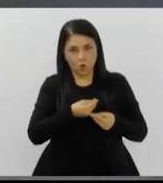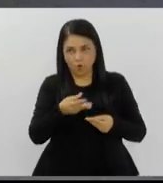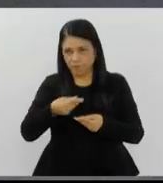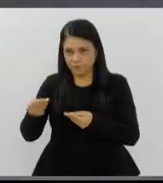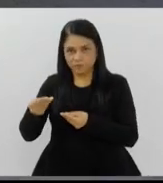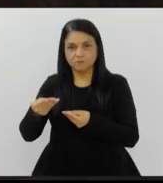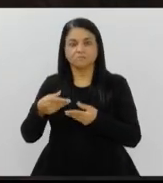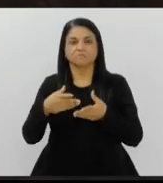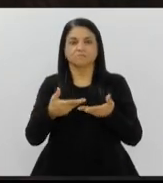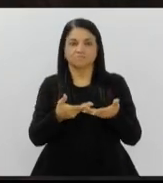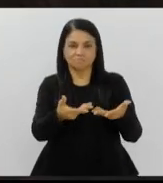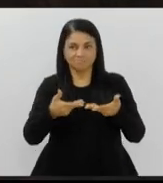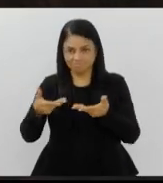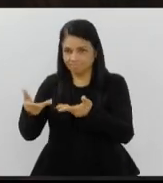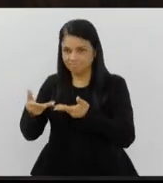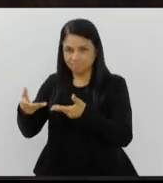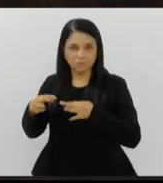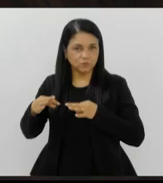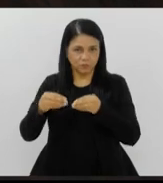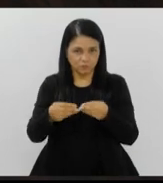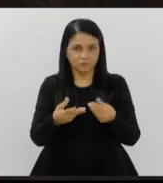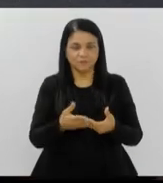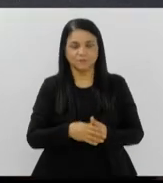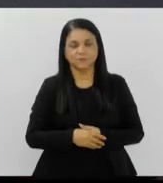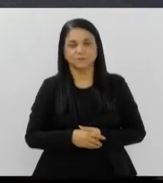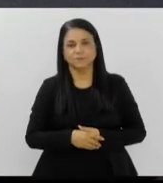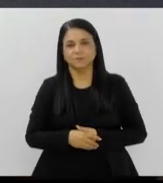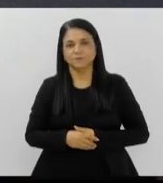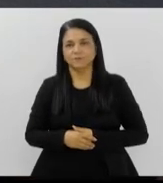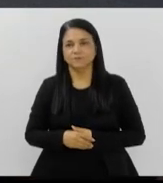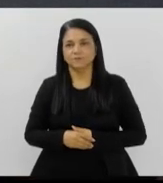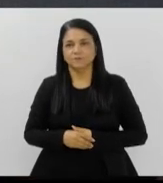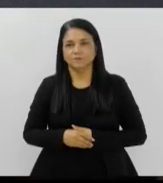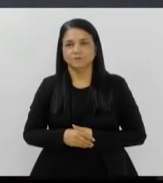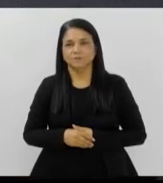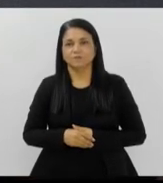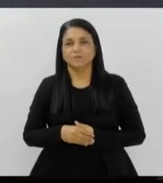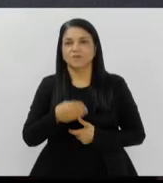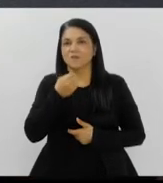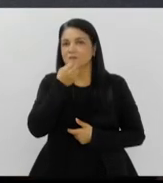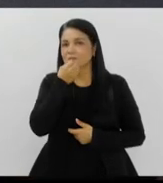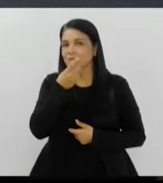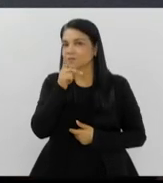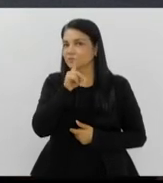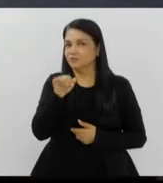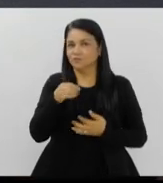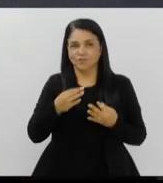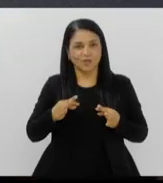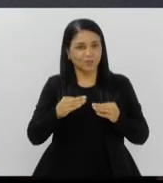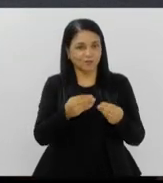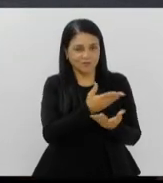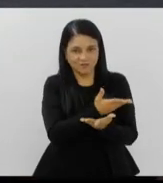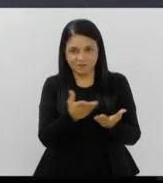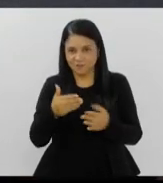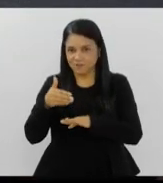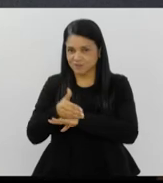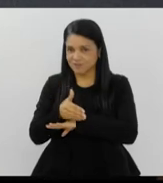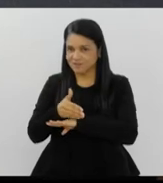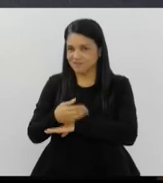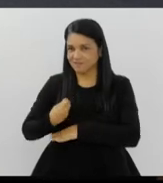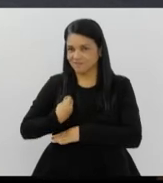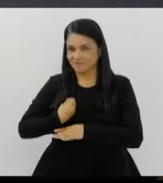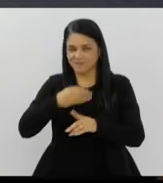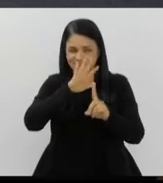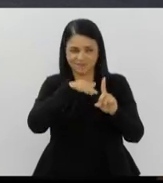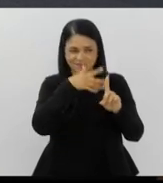todos. Bom dia, a todas as pessoas presentes nessa